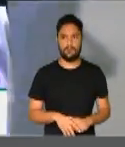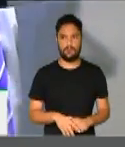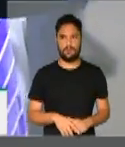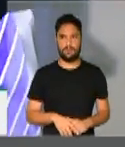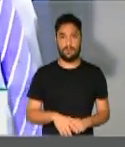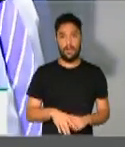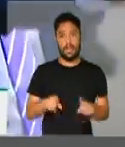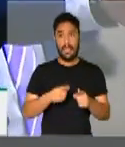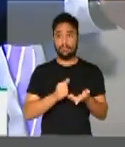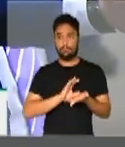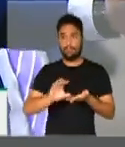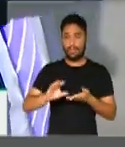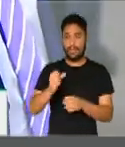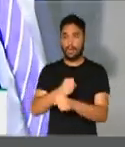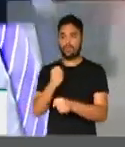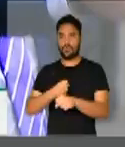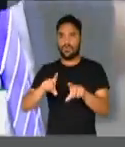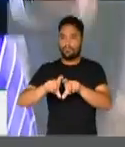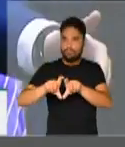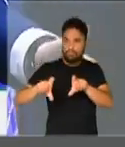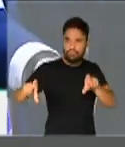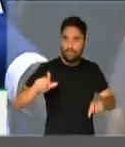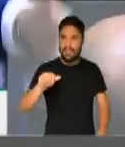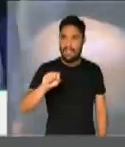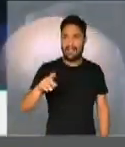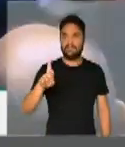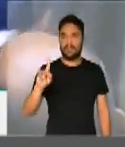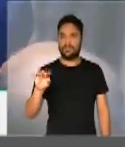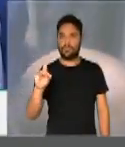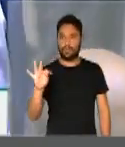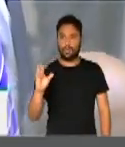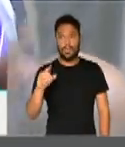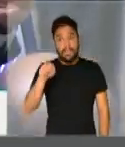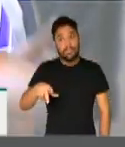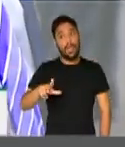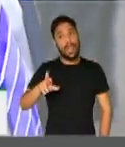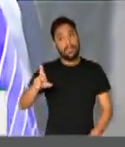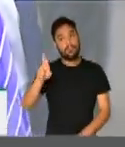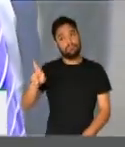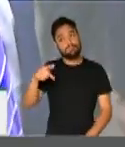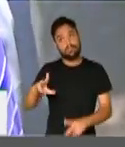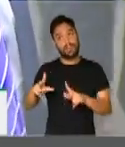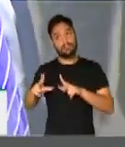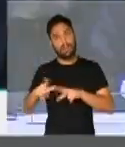do Brasduto, investimentos desses que devem ser da iniciativa privada e não do Estado brasileiro. PSL orienta não. PT.